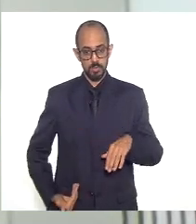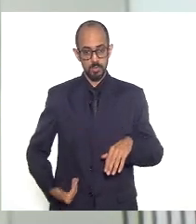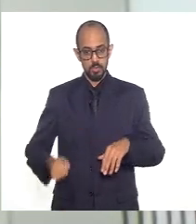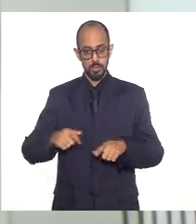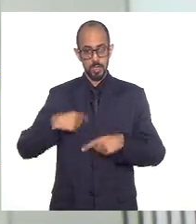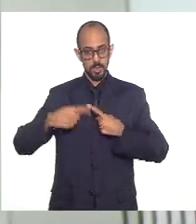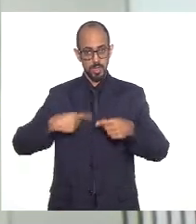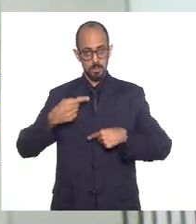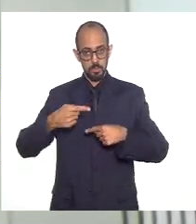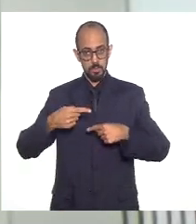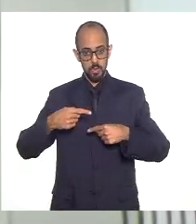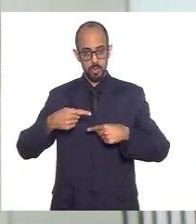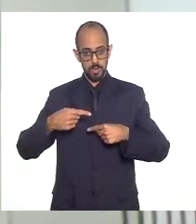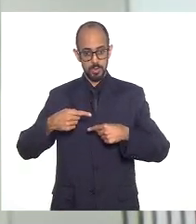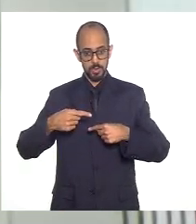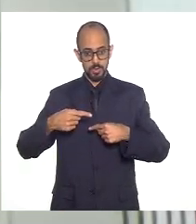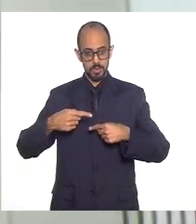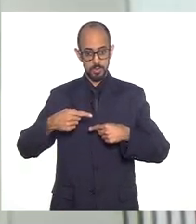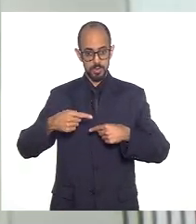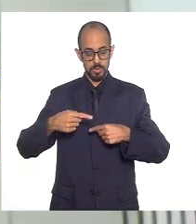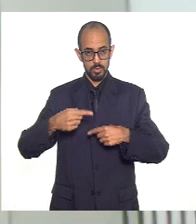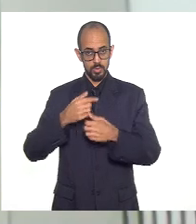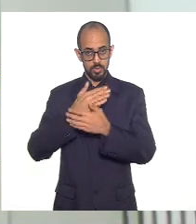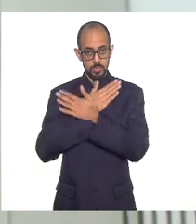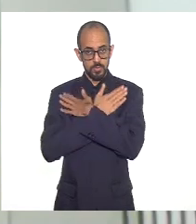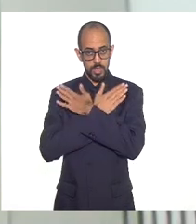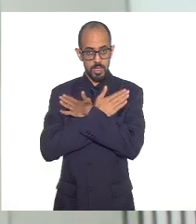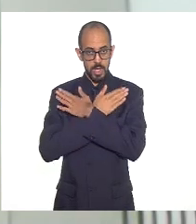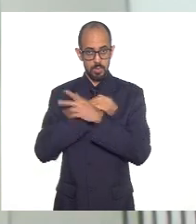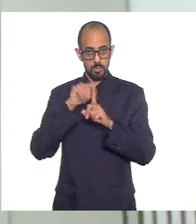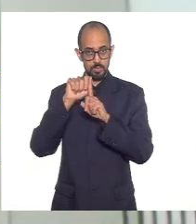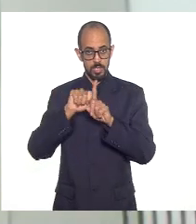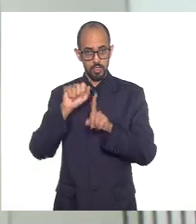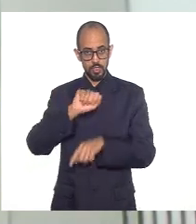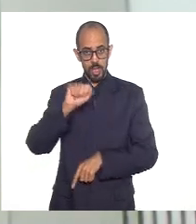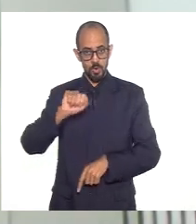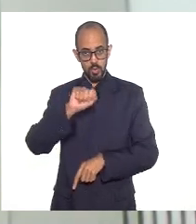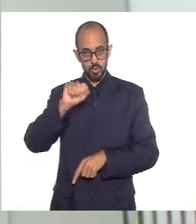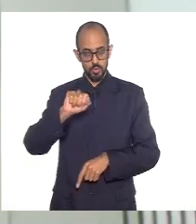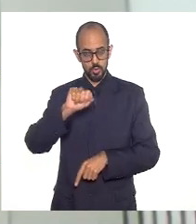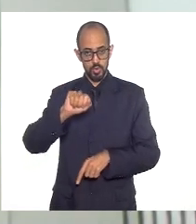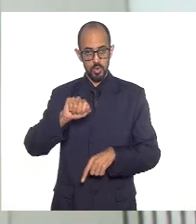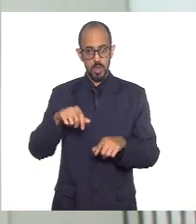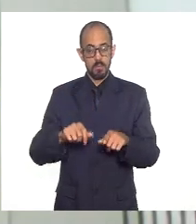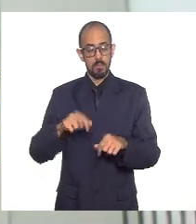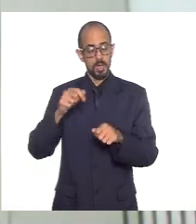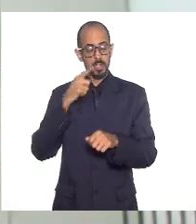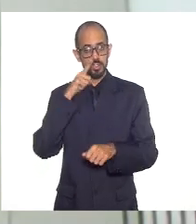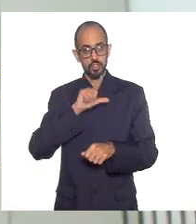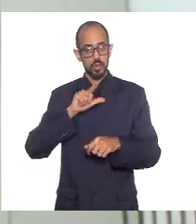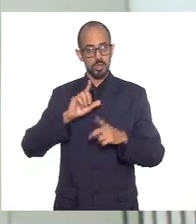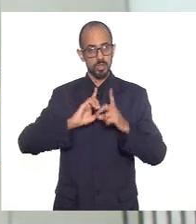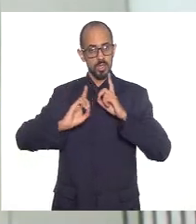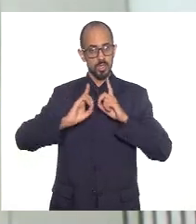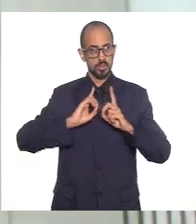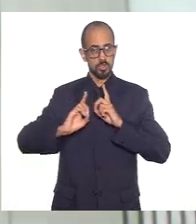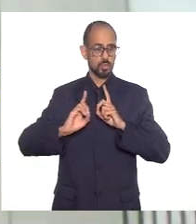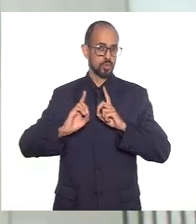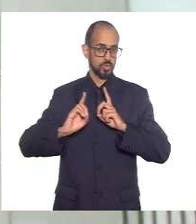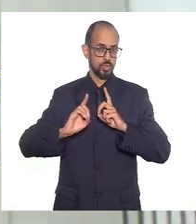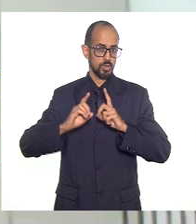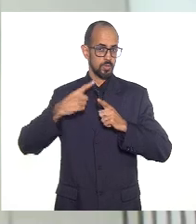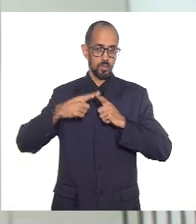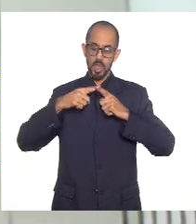logo depois do recesso, em agosto, para a gente fazer esse debate. Não dá para aceitar